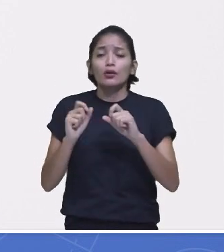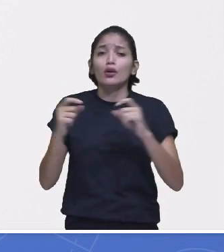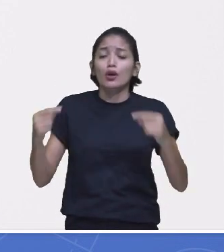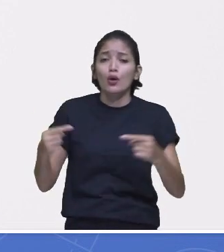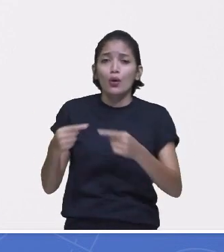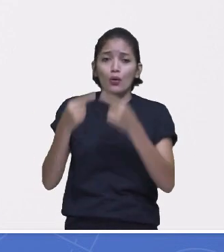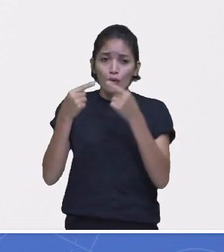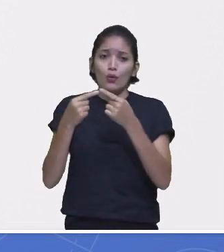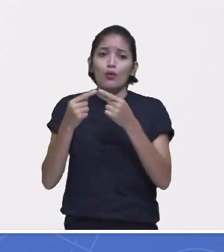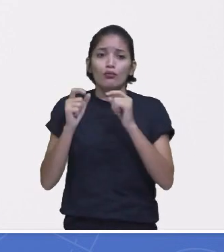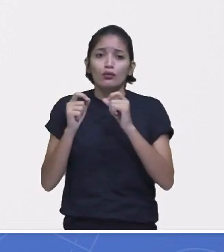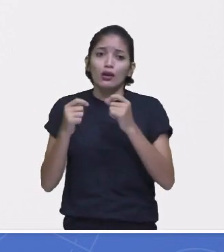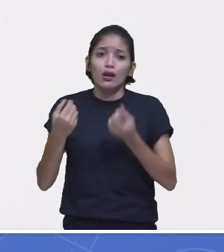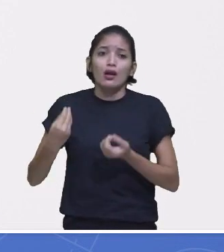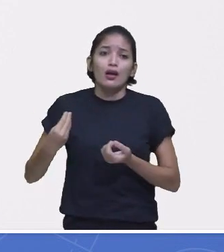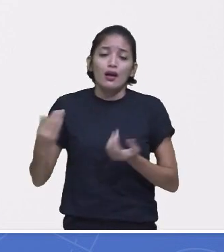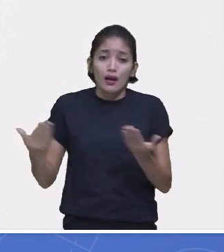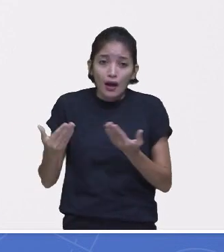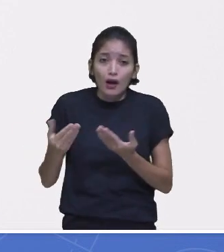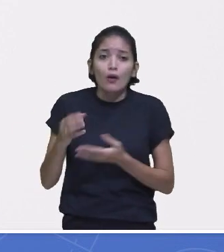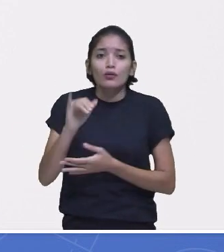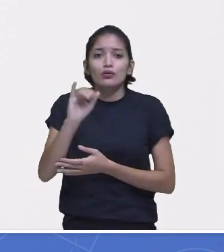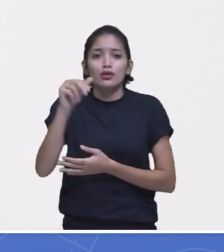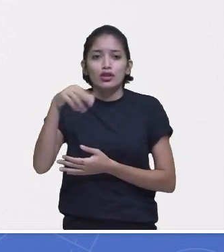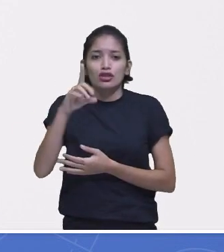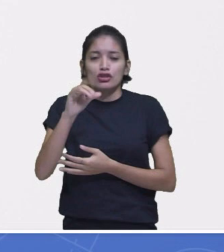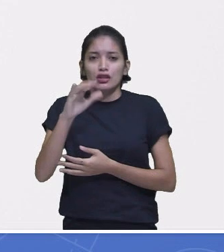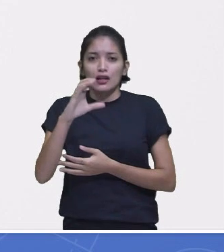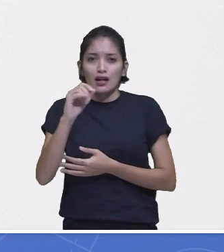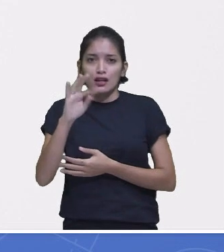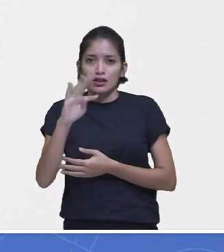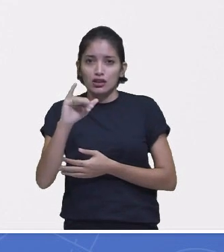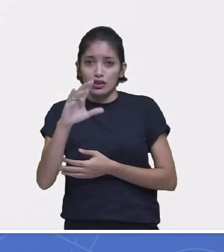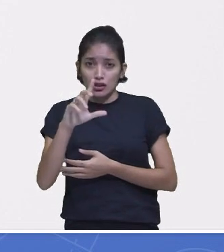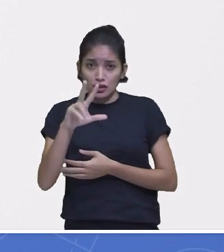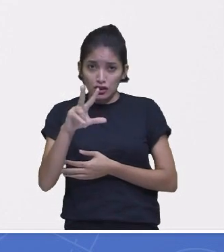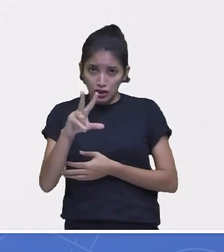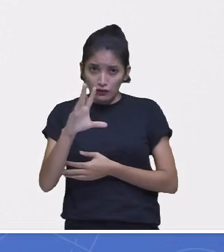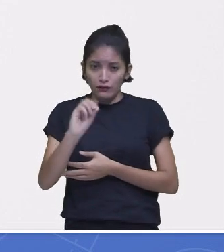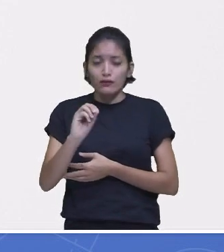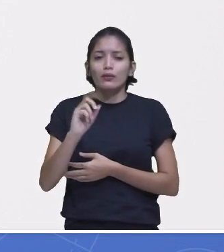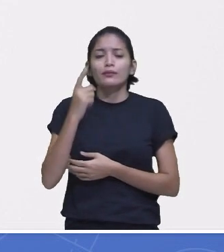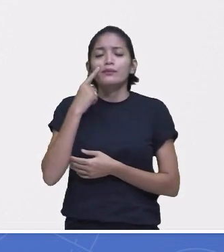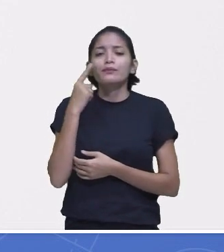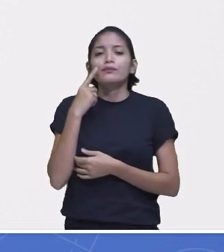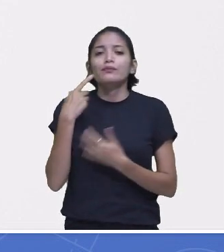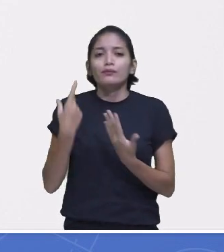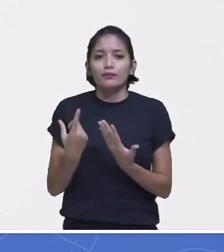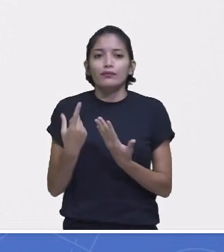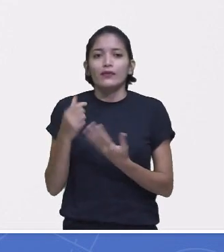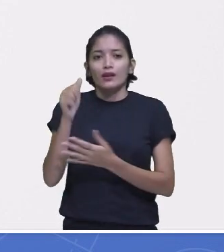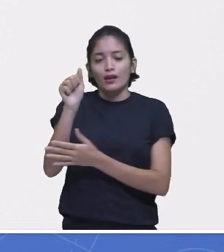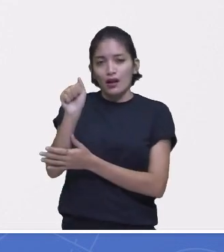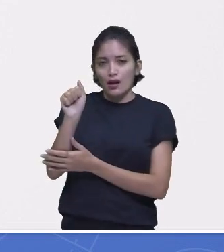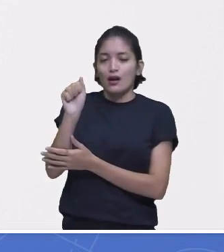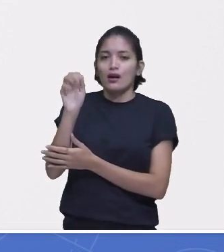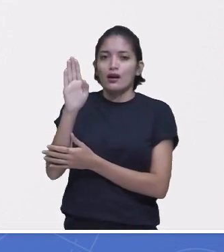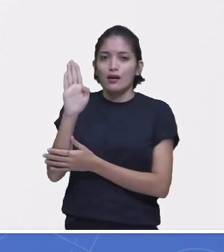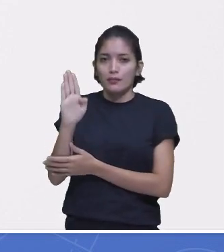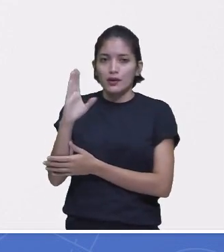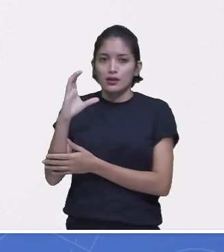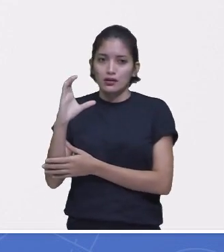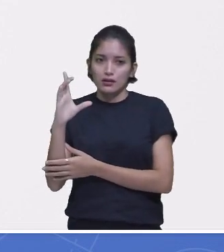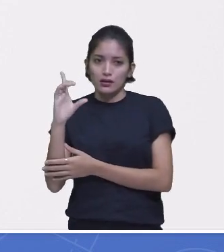presente do indicativo. Então, o que nós temos? Vamos lá. Nós temos aqui as alternativas A, B, C, D,